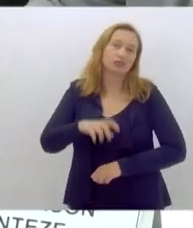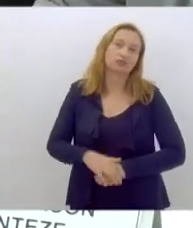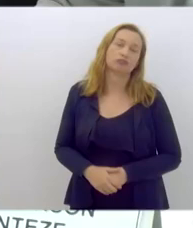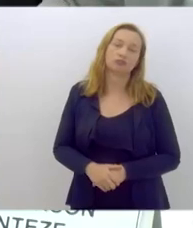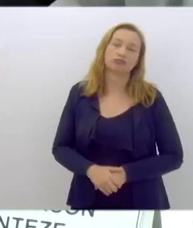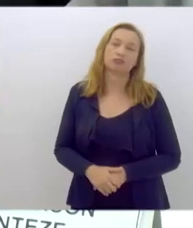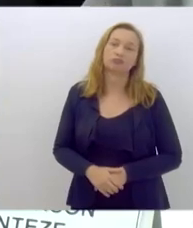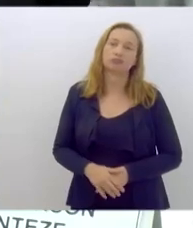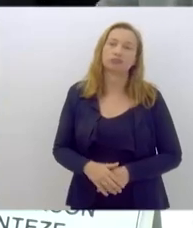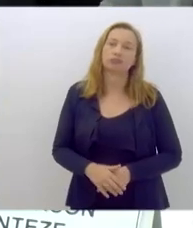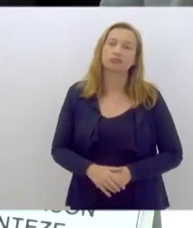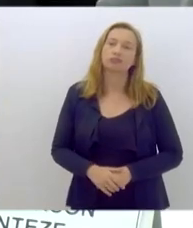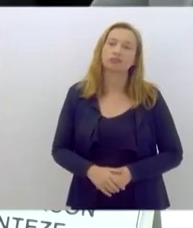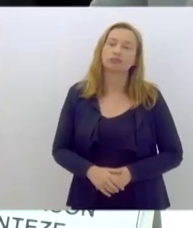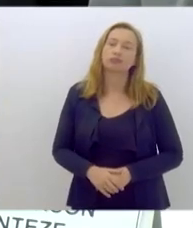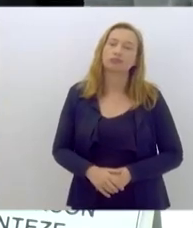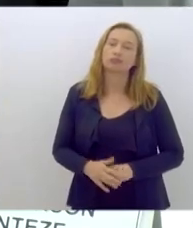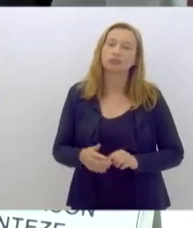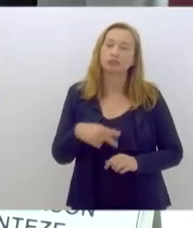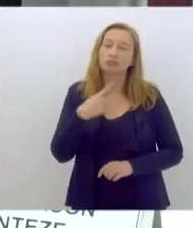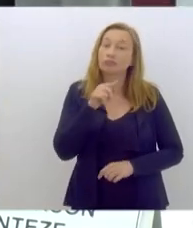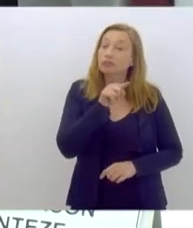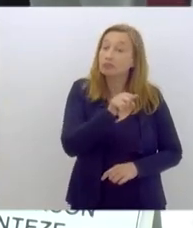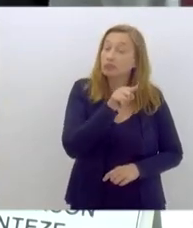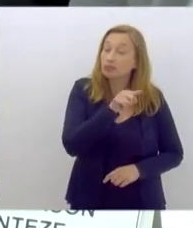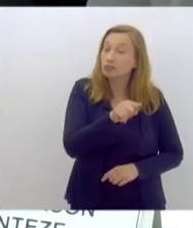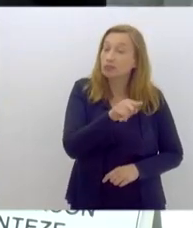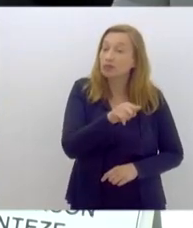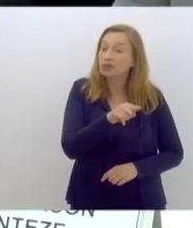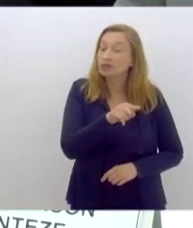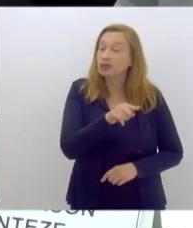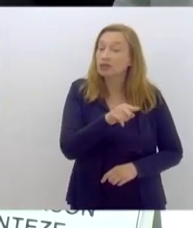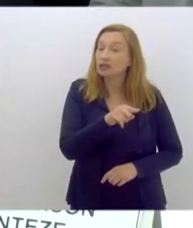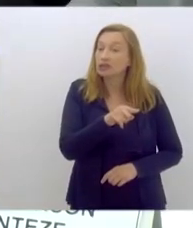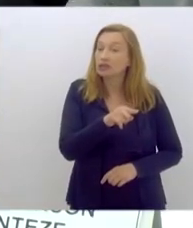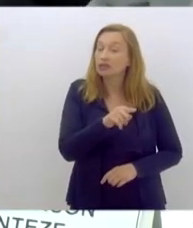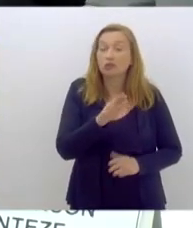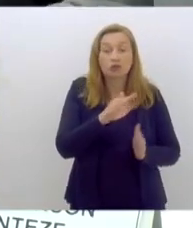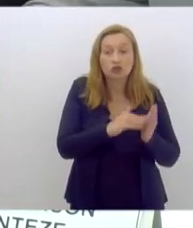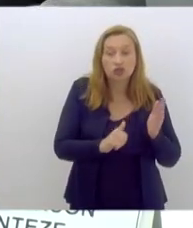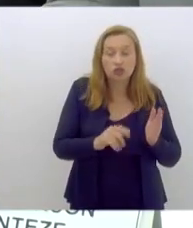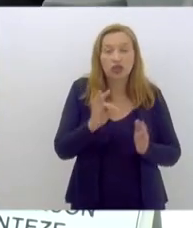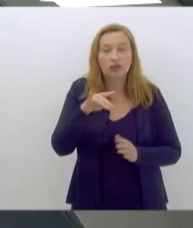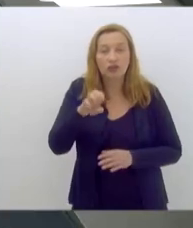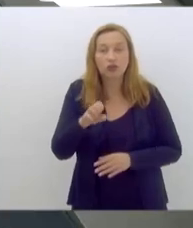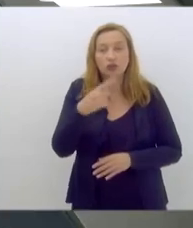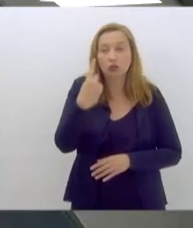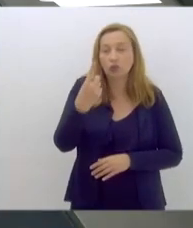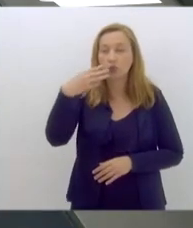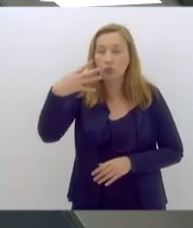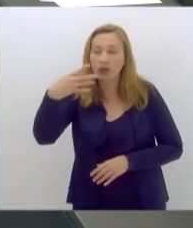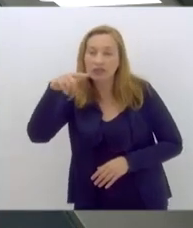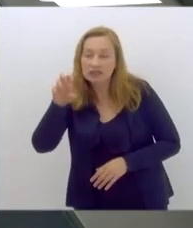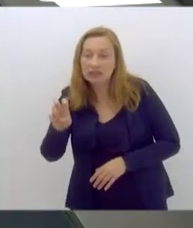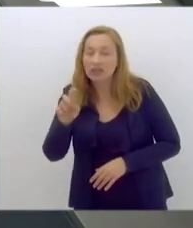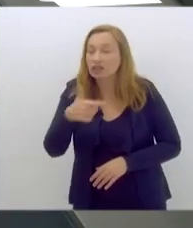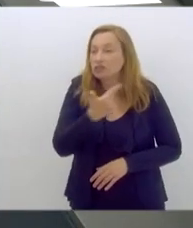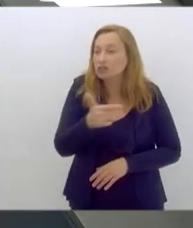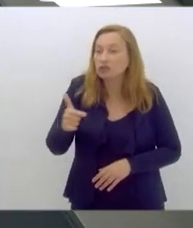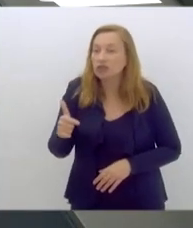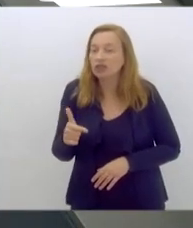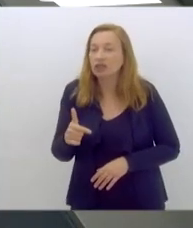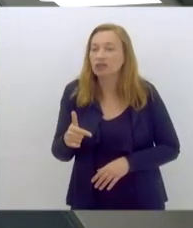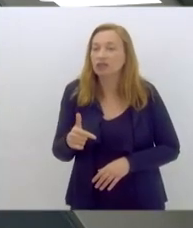145 ela constava lá a fonte 145 ela não quando eu tiro a fonte 1 4 5 eu não tenho